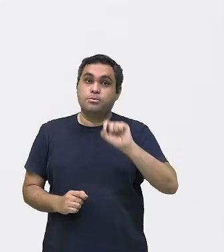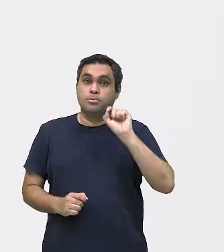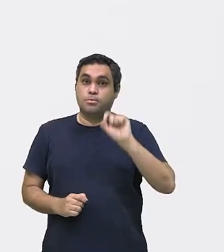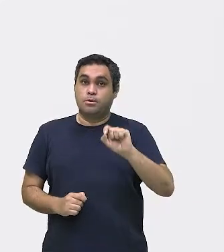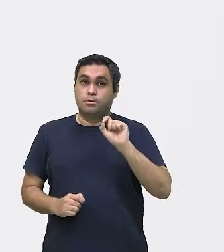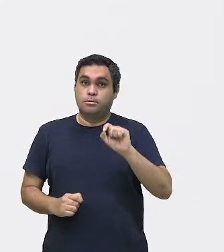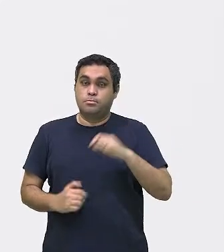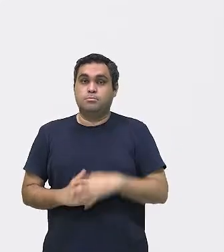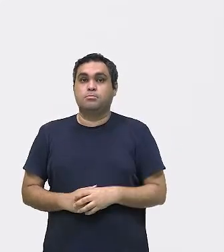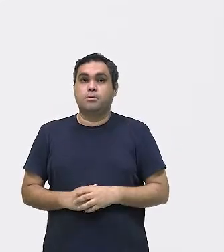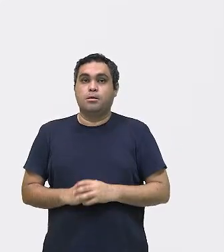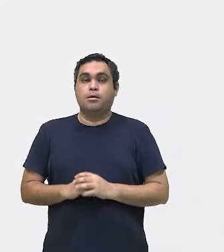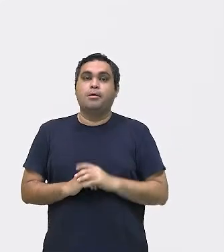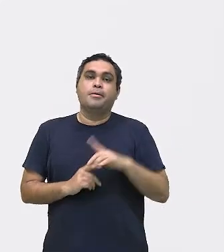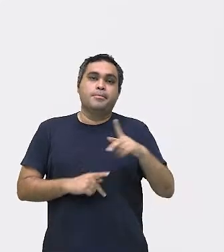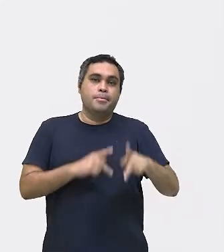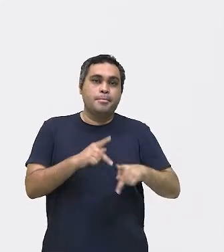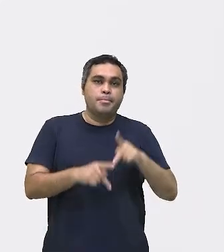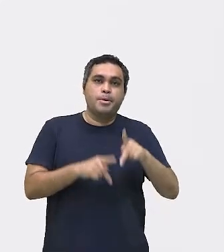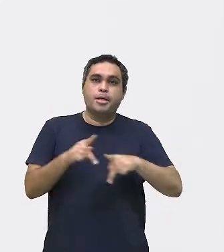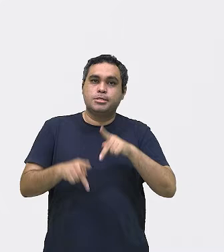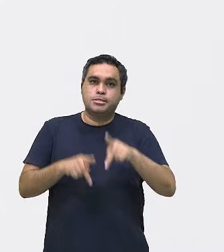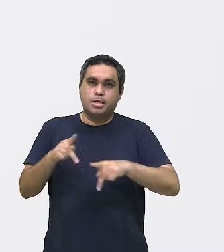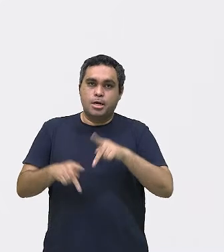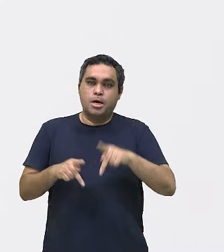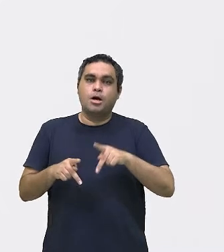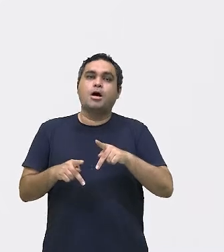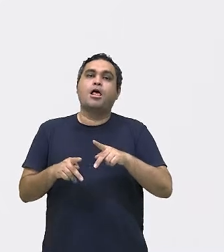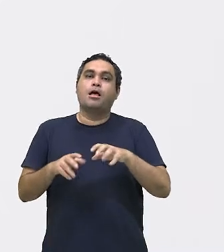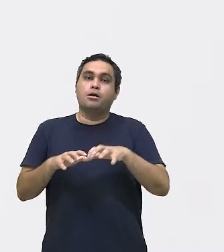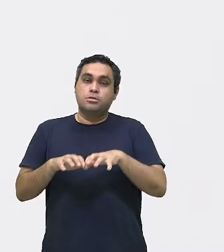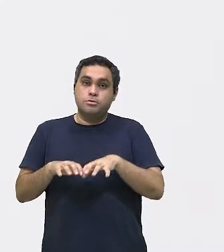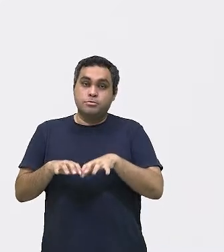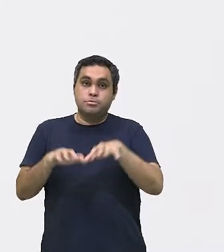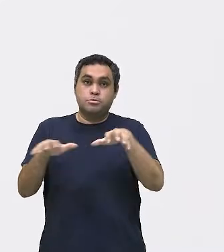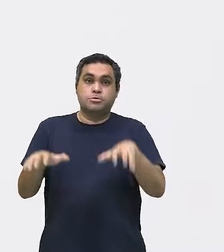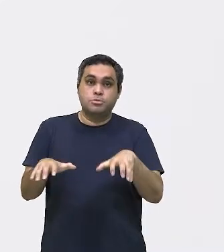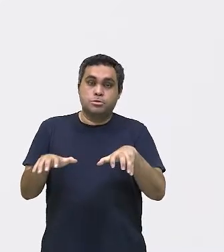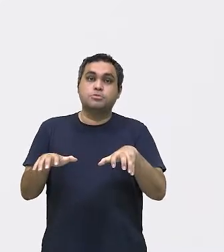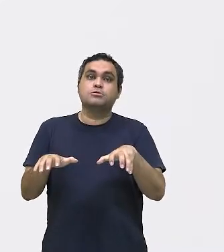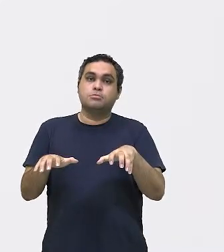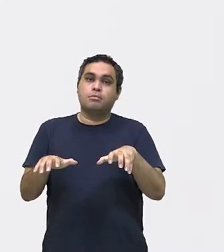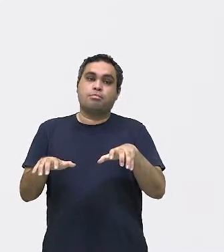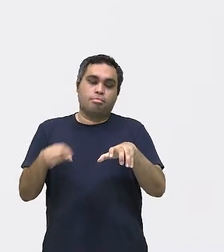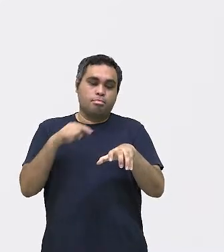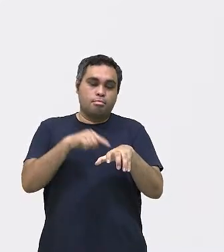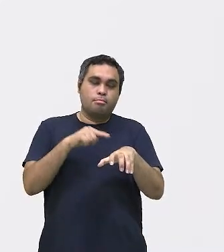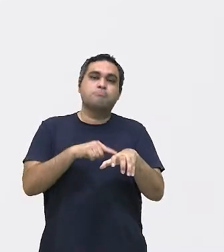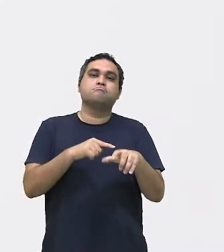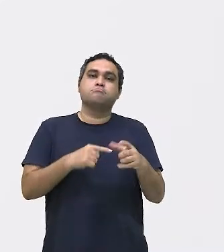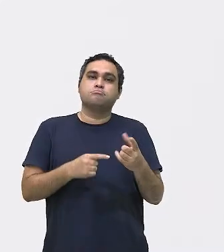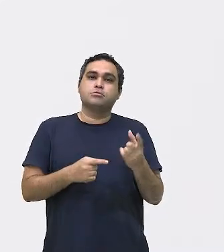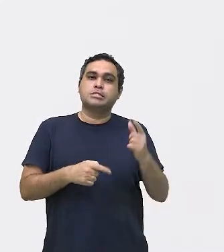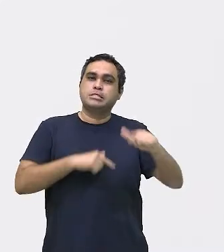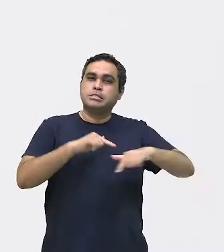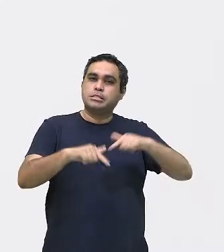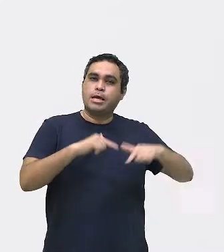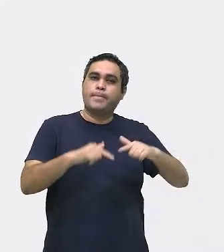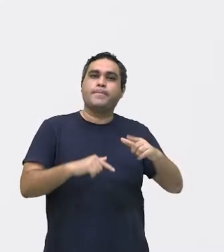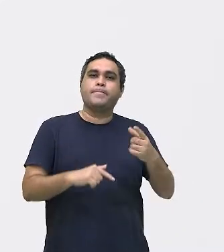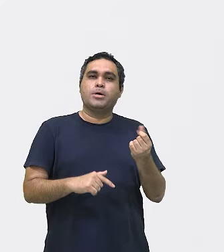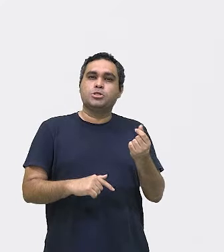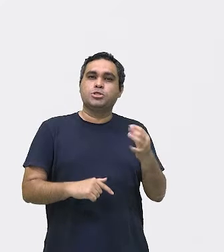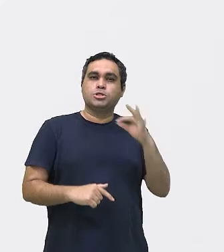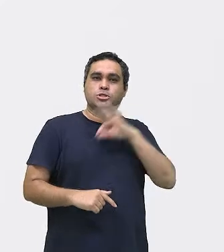que a população, de acordo com o IBGE, ela é dividida em população economicamente ativa, né, que são aquelas pessoas que estão